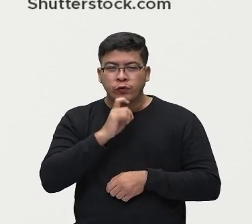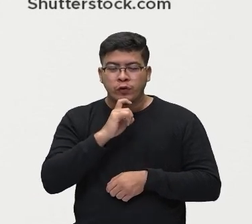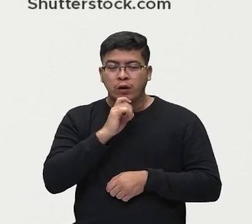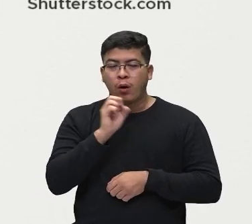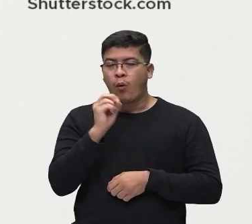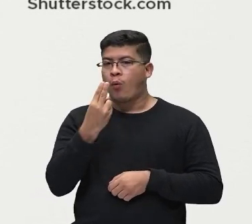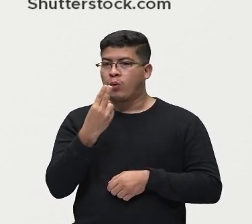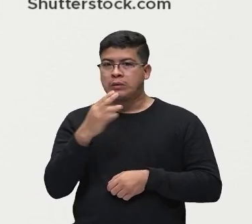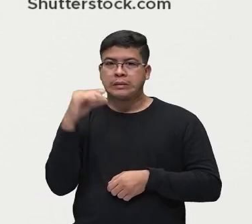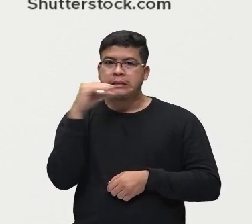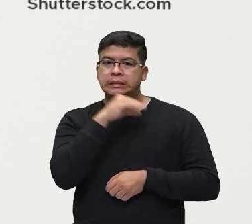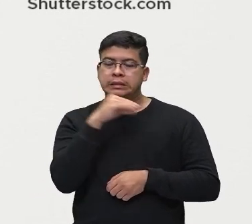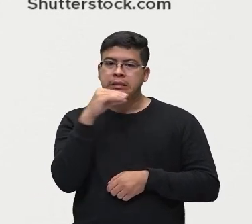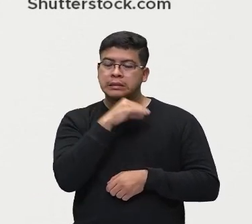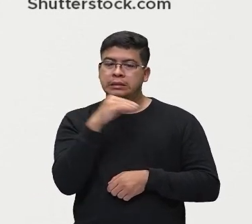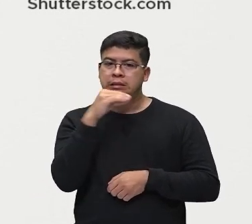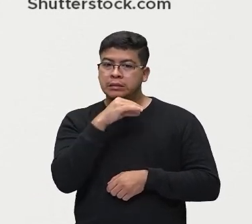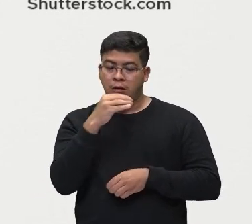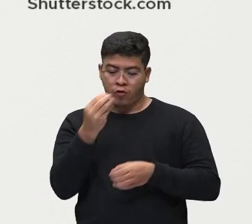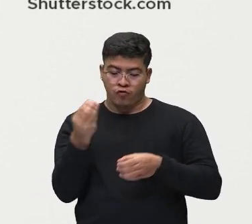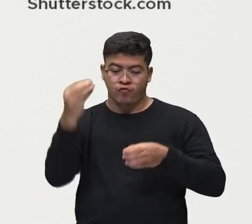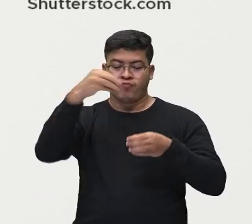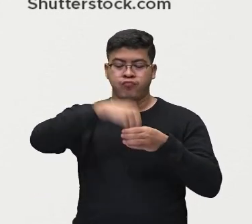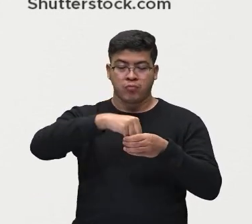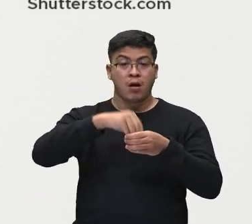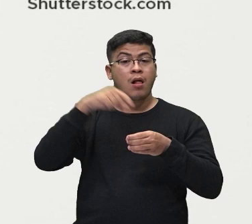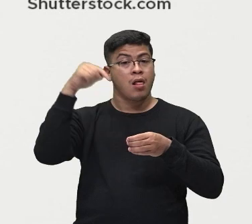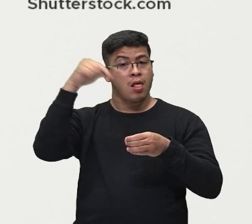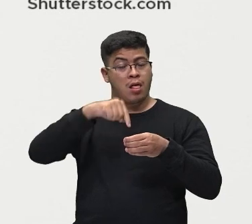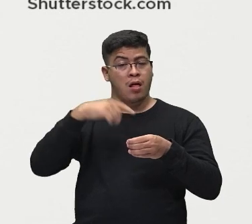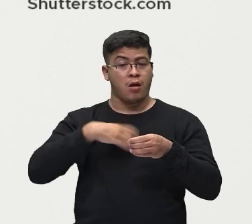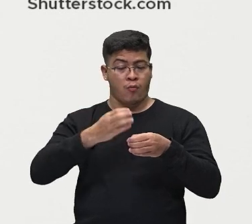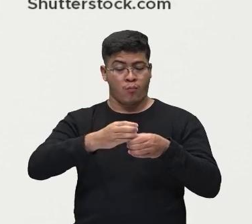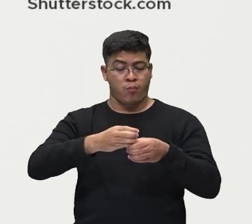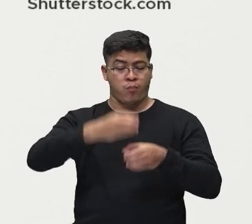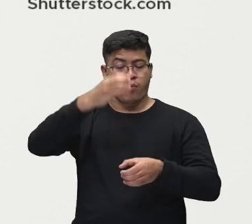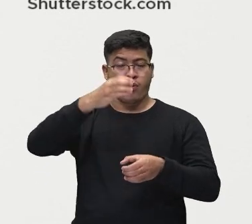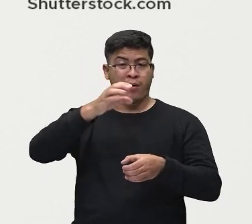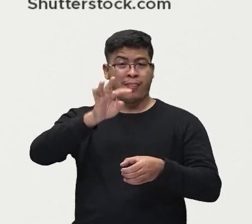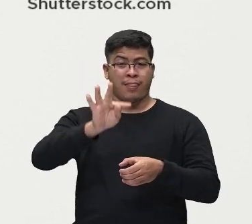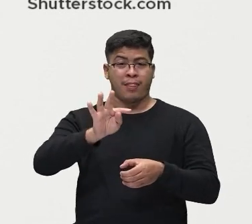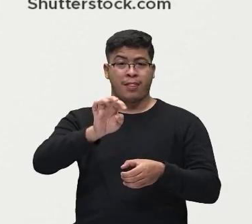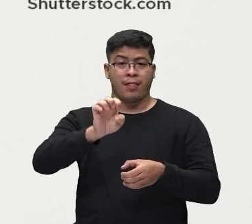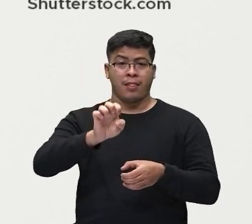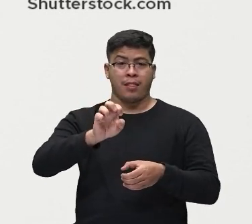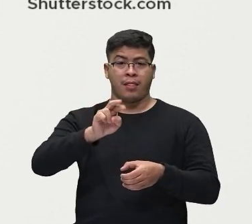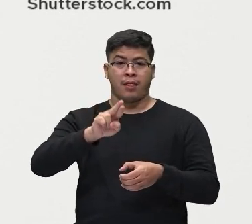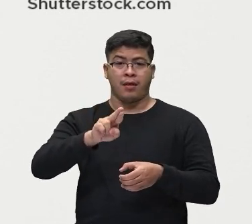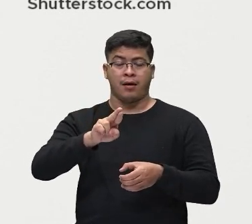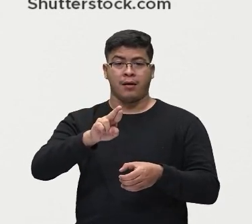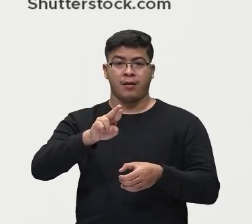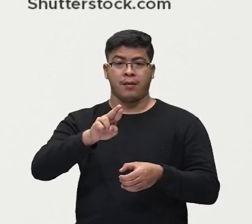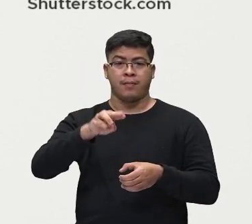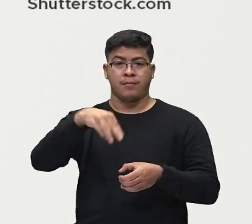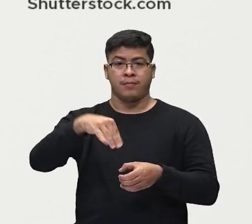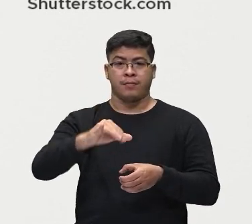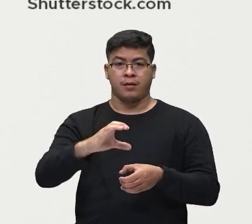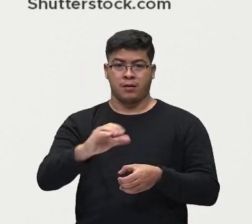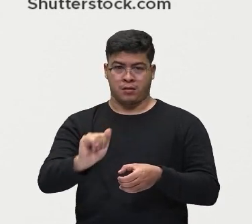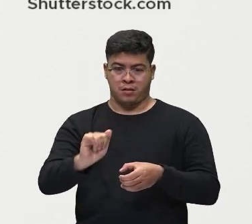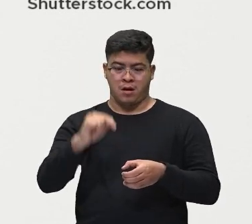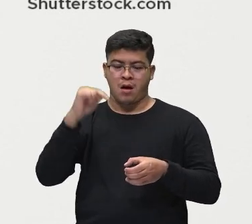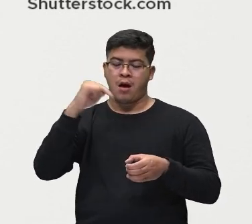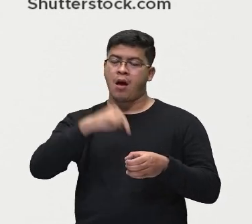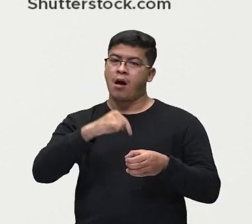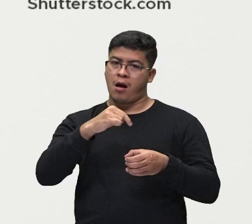ideal é usar uma garrafa térmica. Por quê? Porque ela vai segurar aquela temperatura por mais tempo.